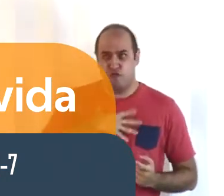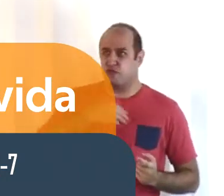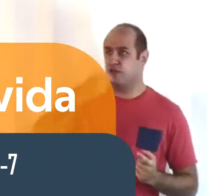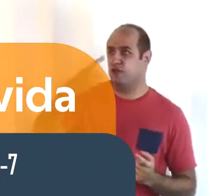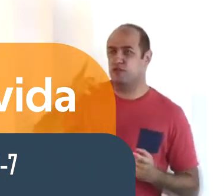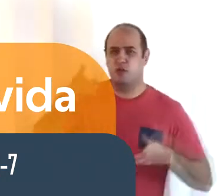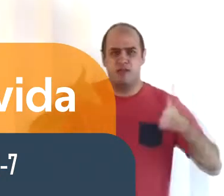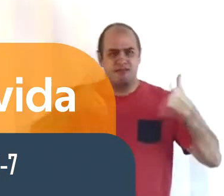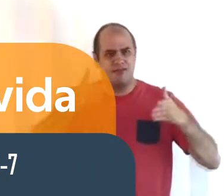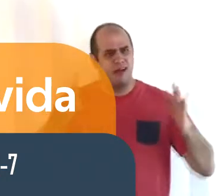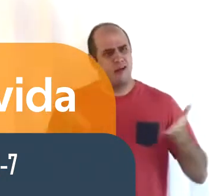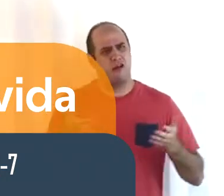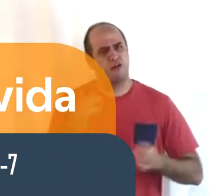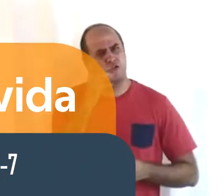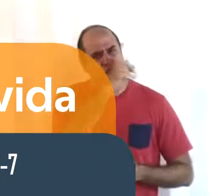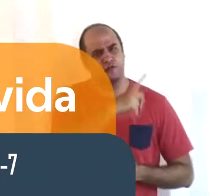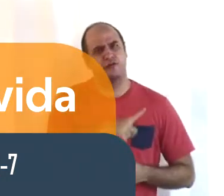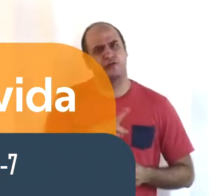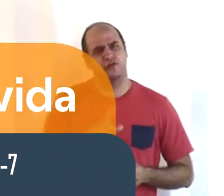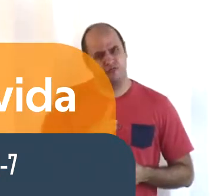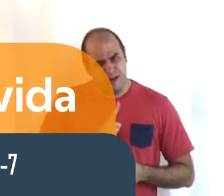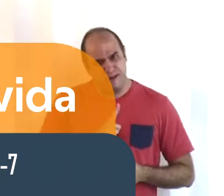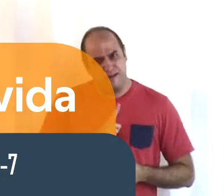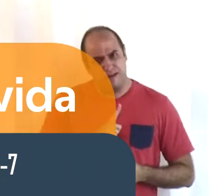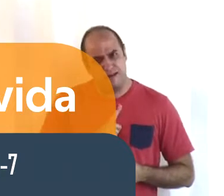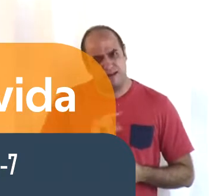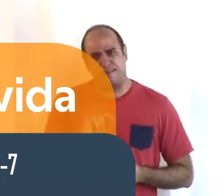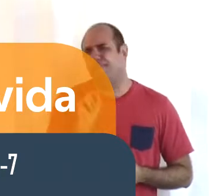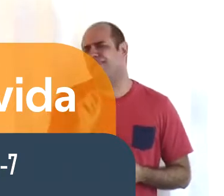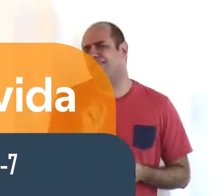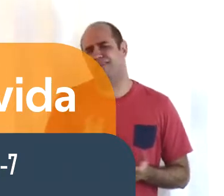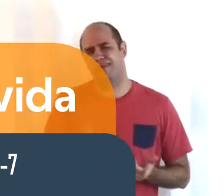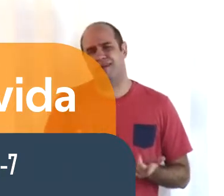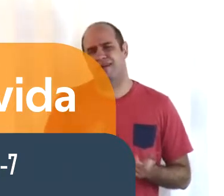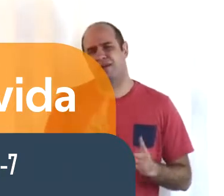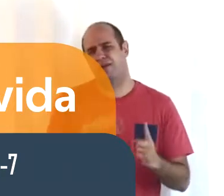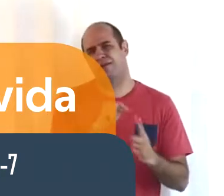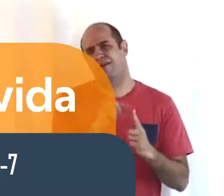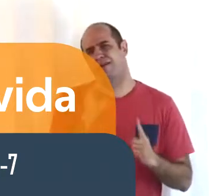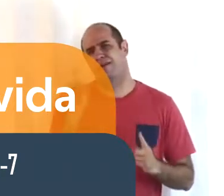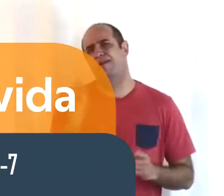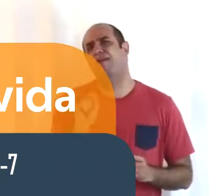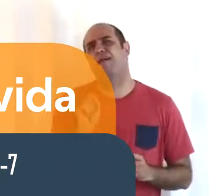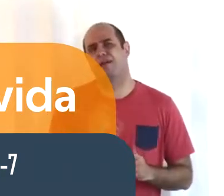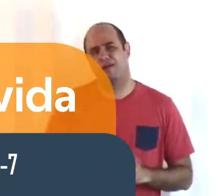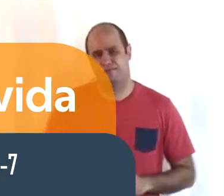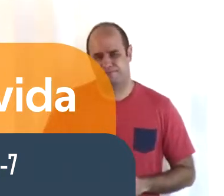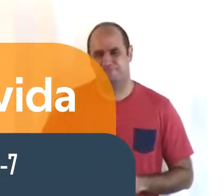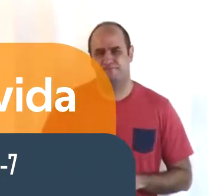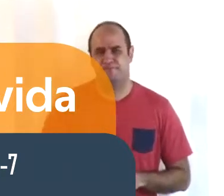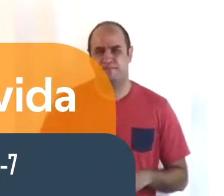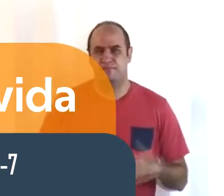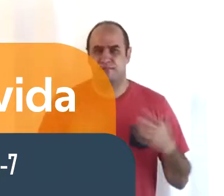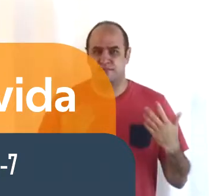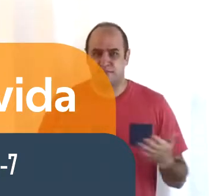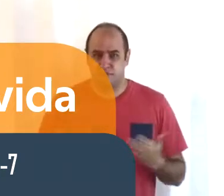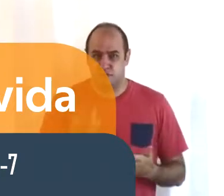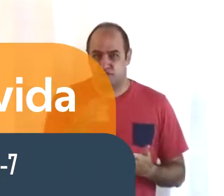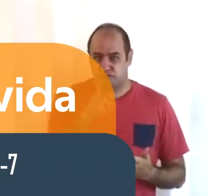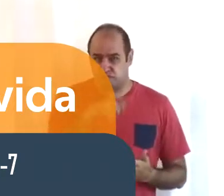tempo difícil como este? Qual seria o propósito? Eu quero, enquanto os nossos